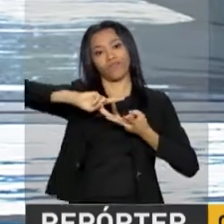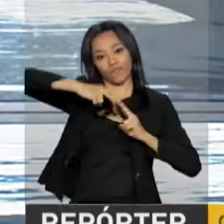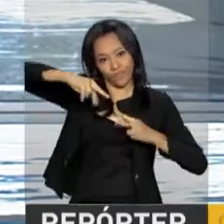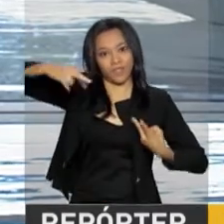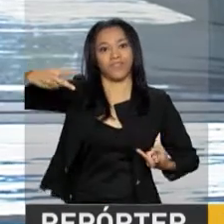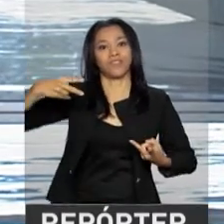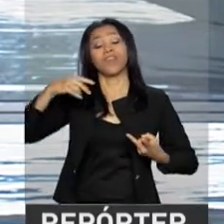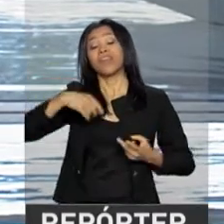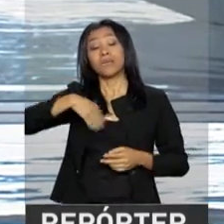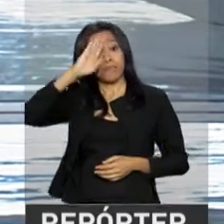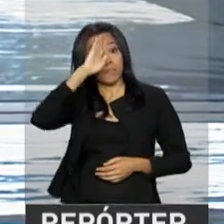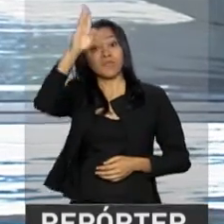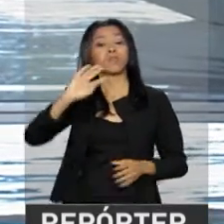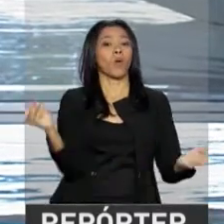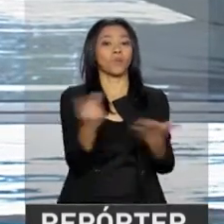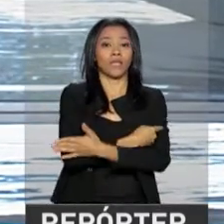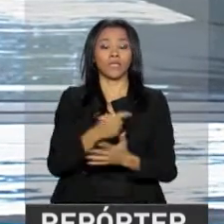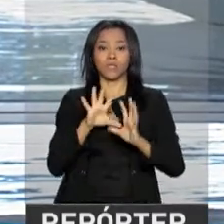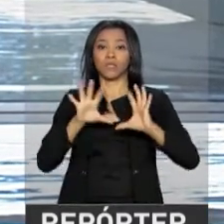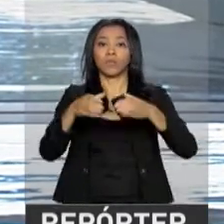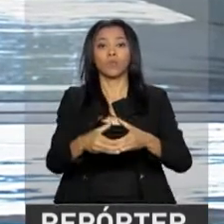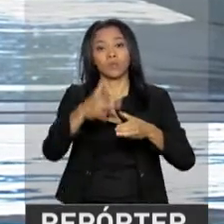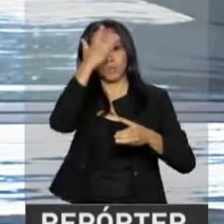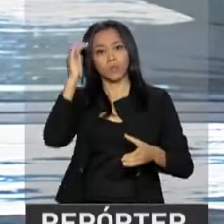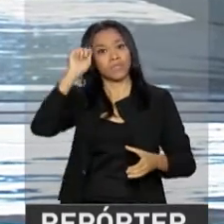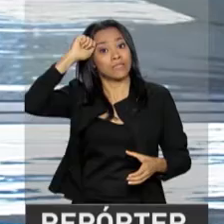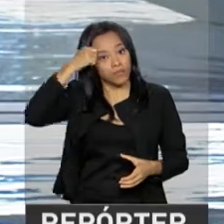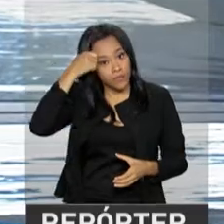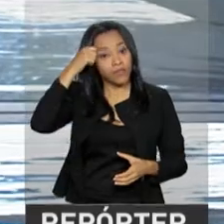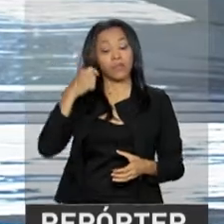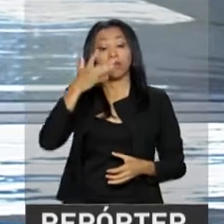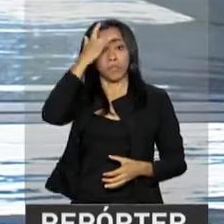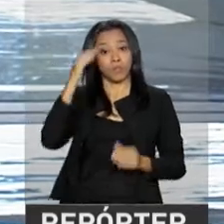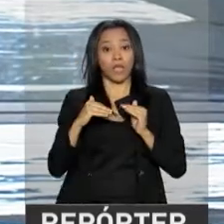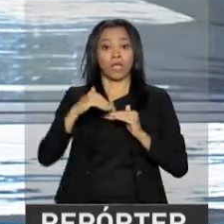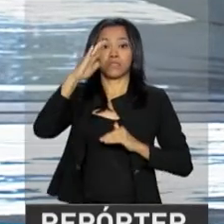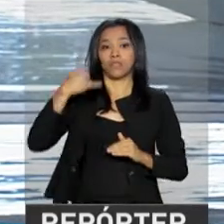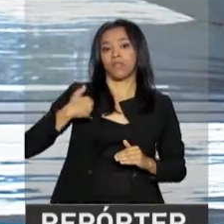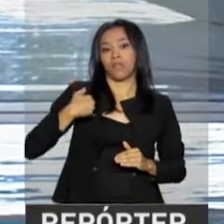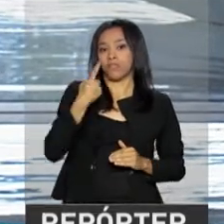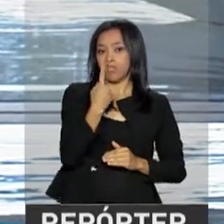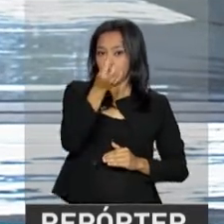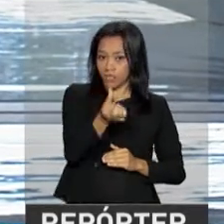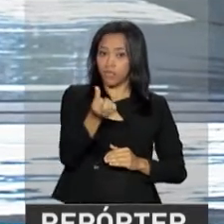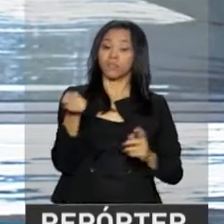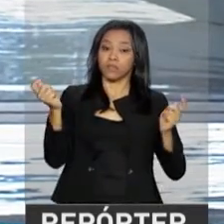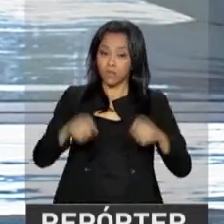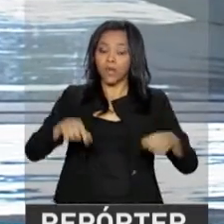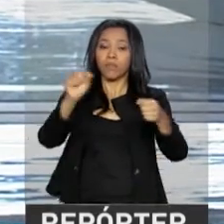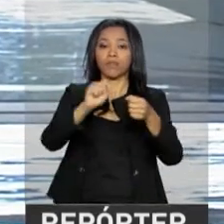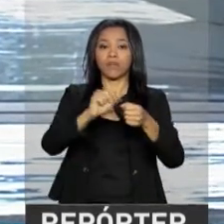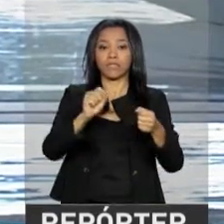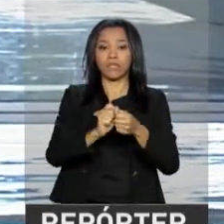anúncio feito pelo Ministério da Saúde, a partir de agora, pessoas acima de 16 anos vão poder fazer o transplante